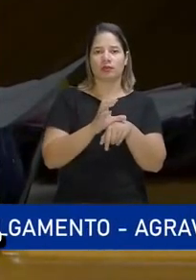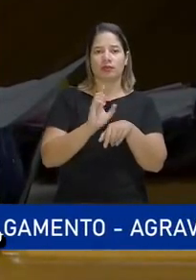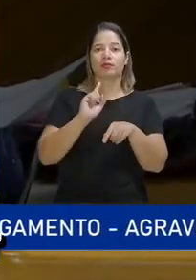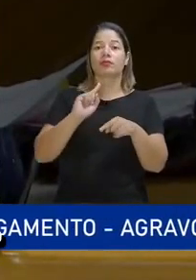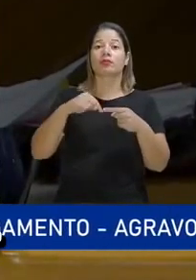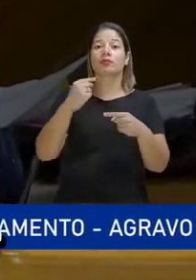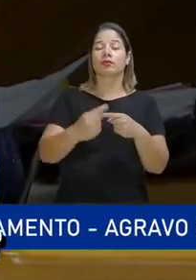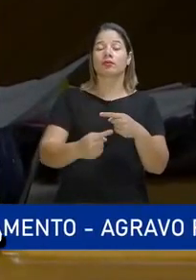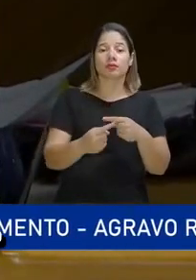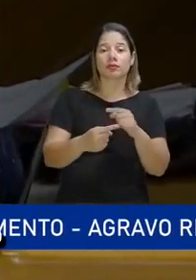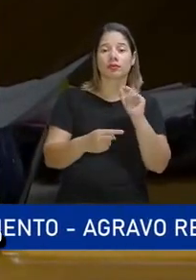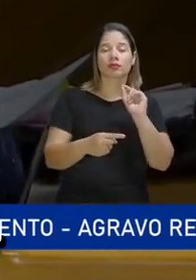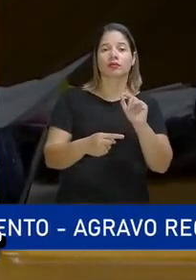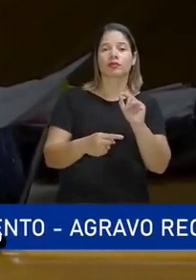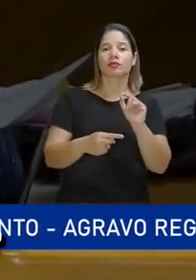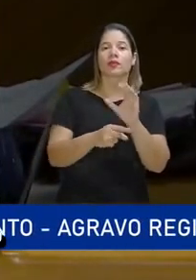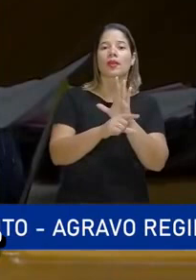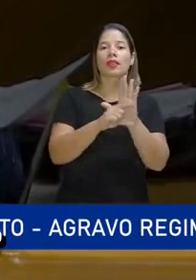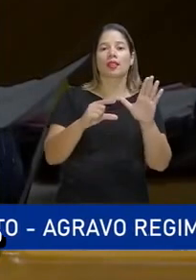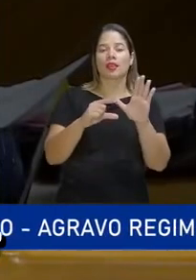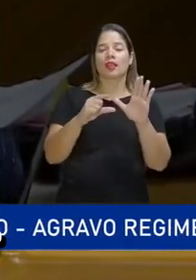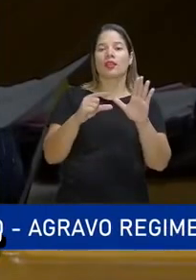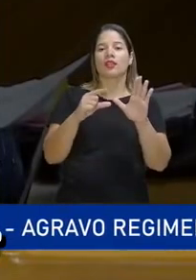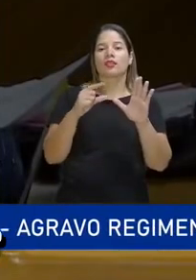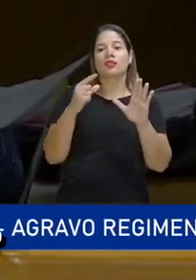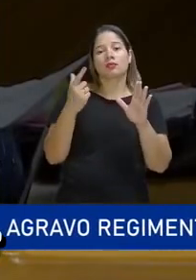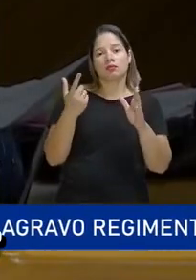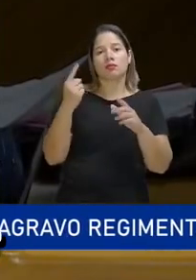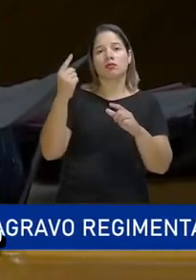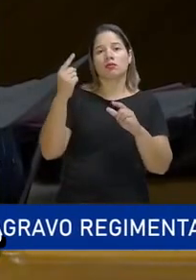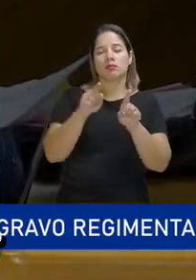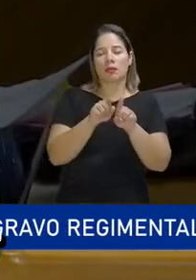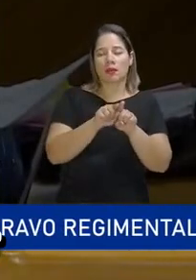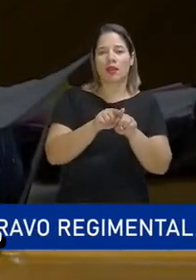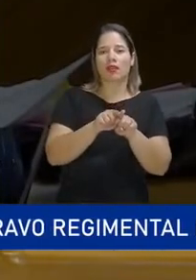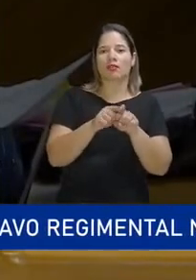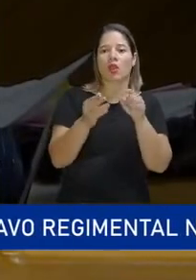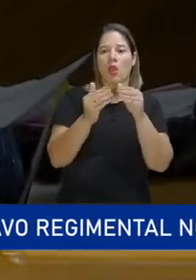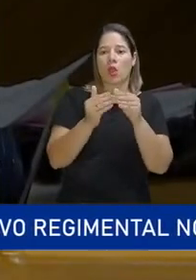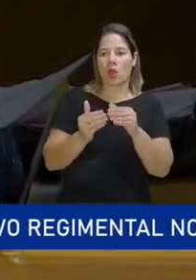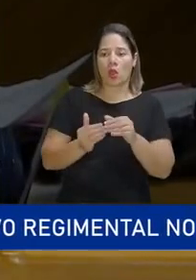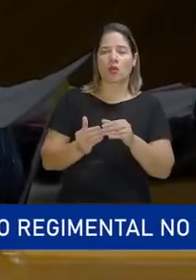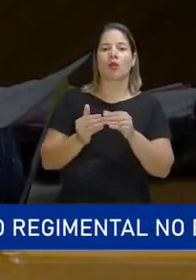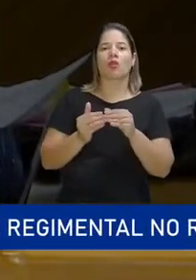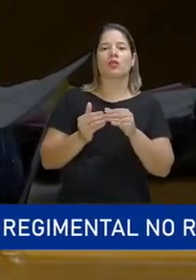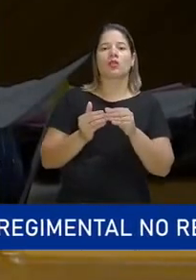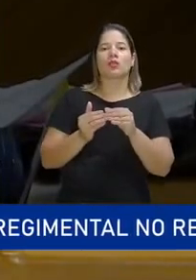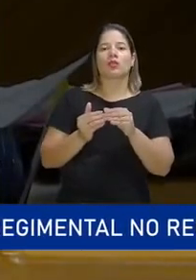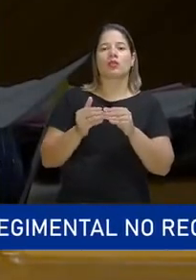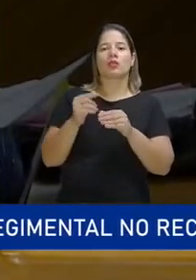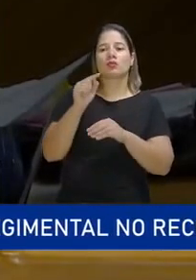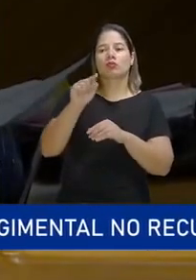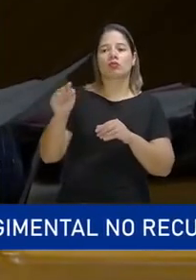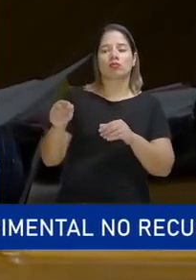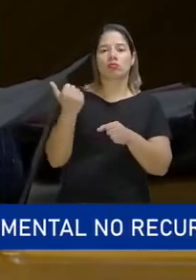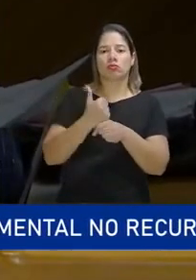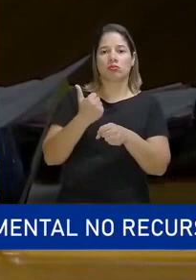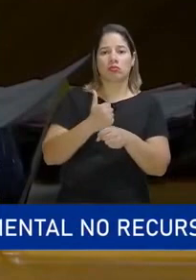em relação aos 2º, 3º, 4º e 5º suplentes, que sequer integram a relação